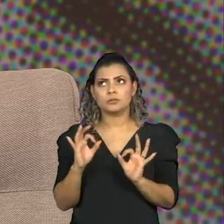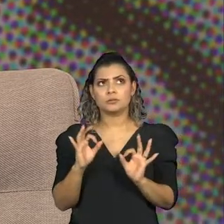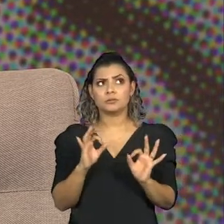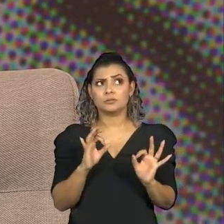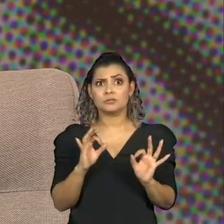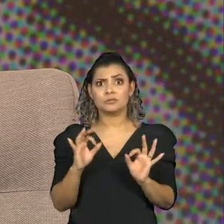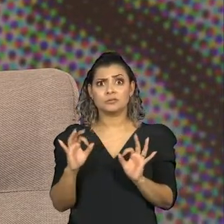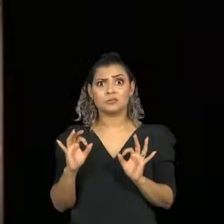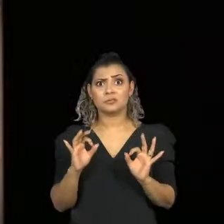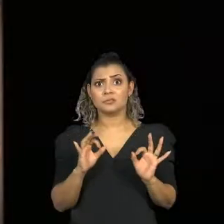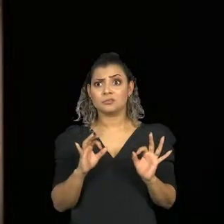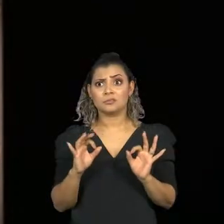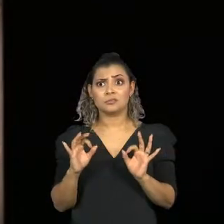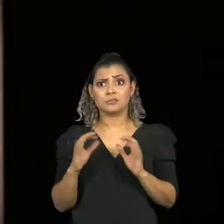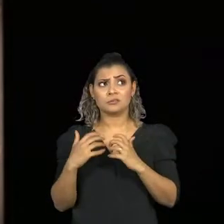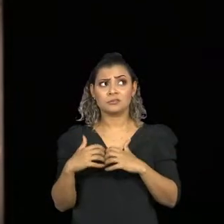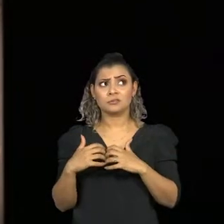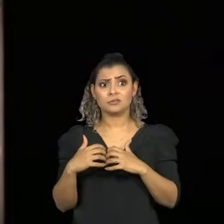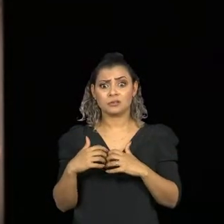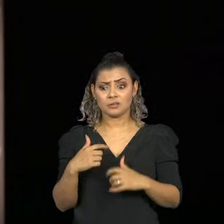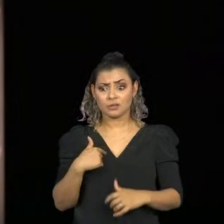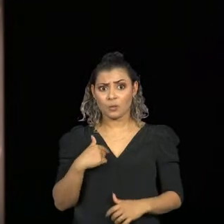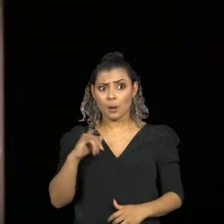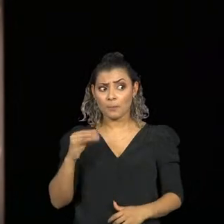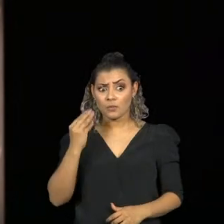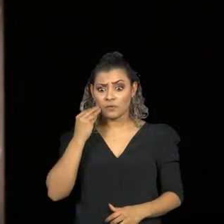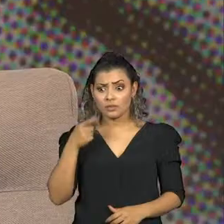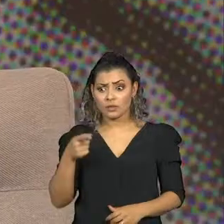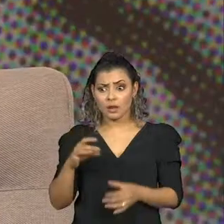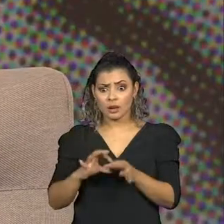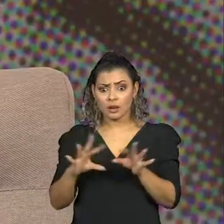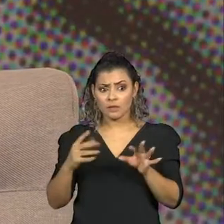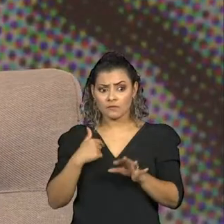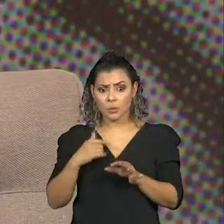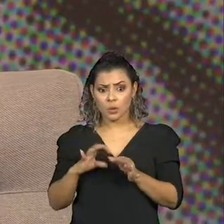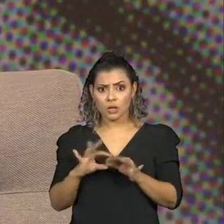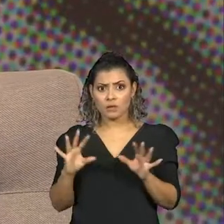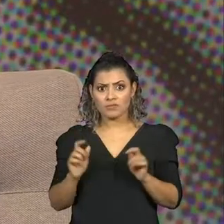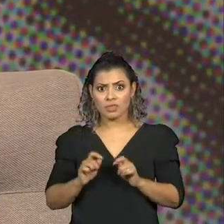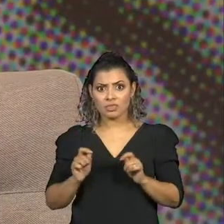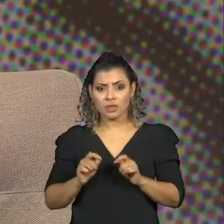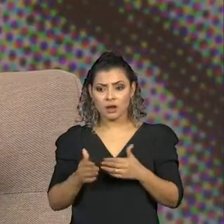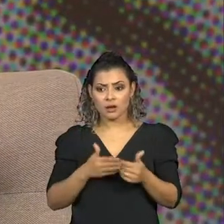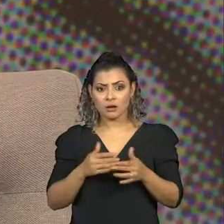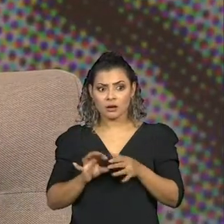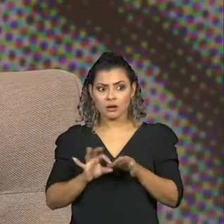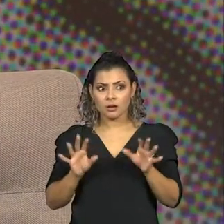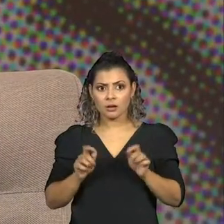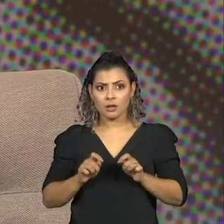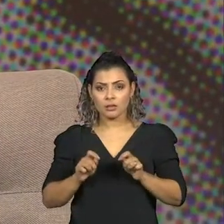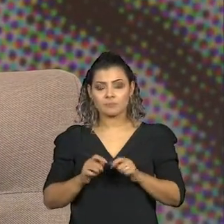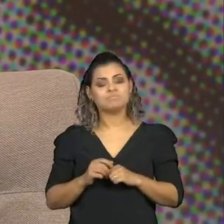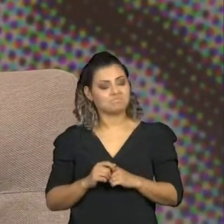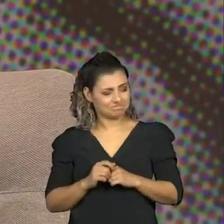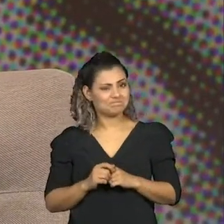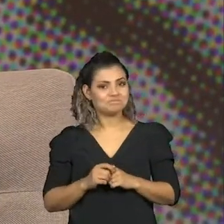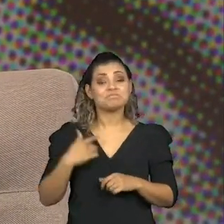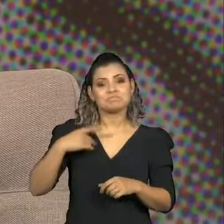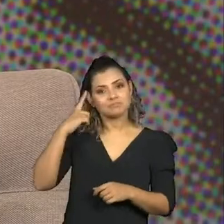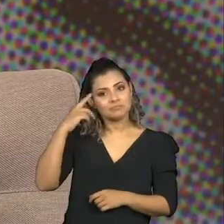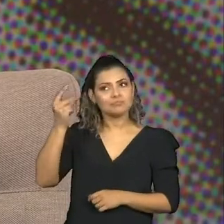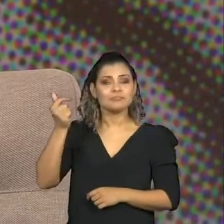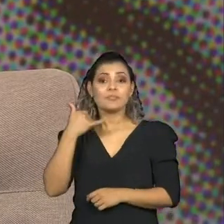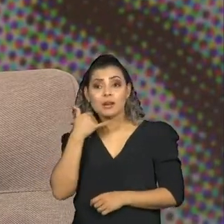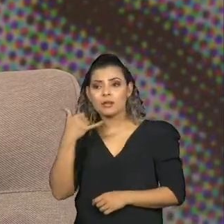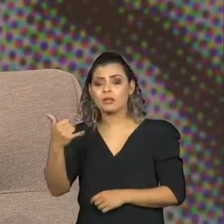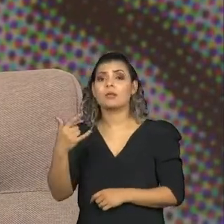Esta frase eu não posso desperdiçar na minha vida. Como é que é? Aí eu liguei para o